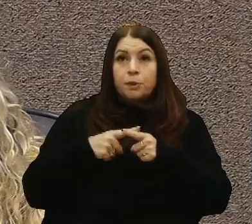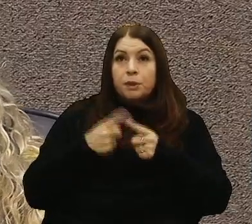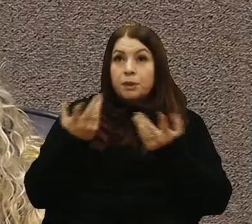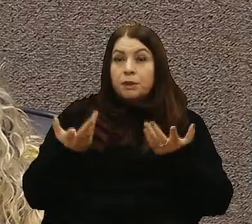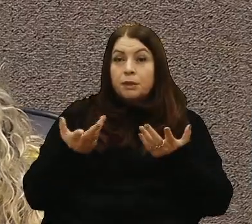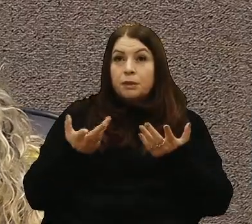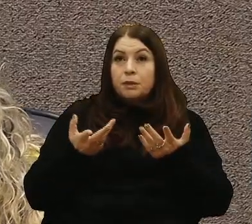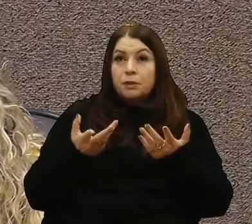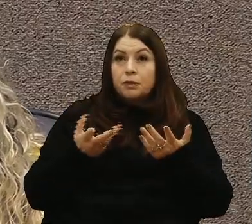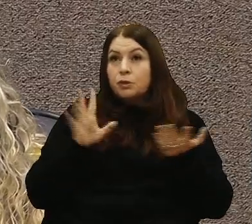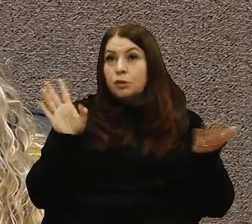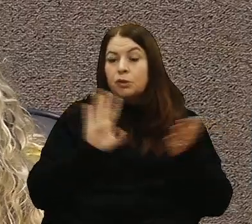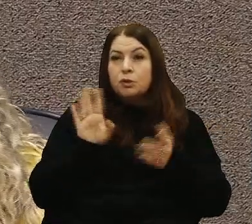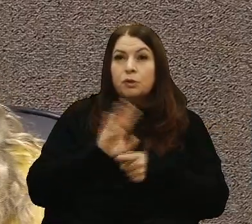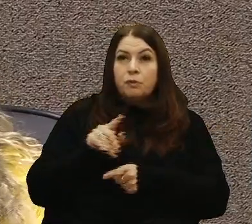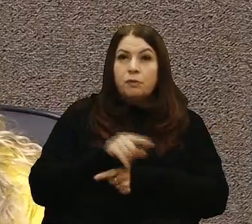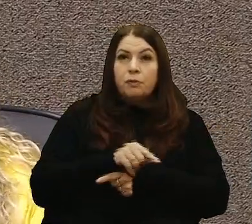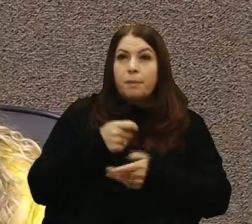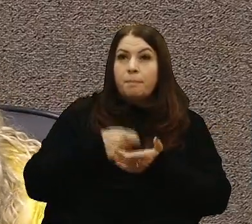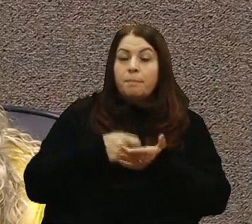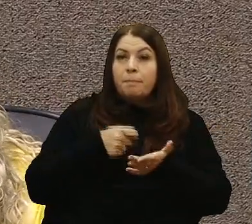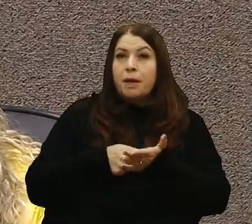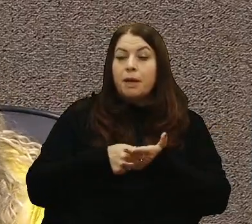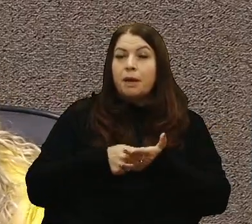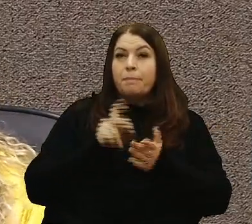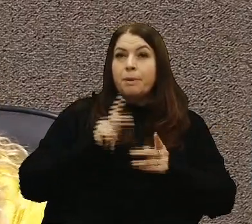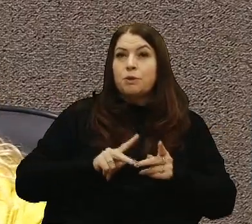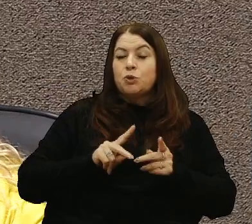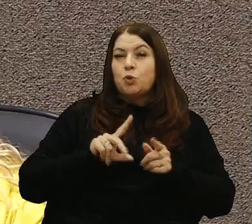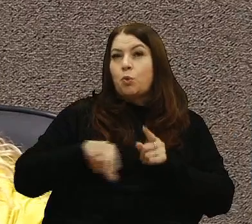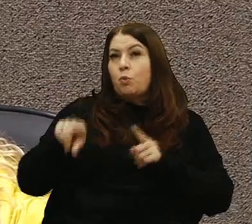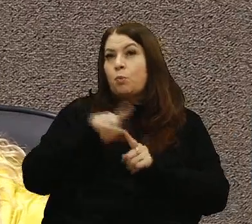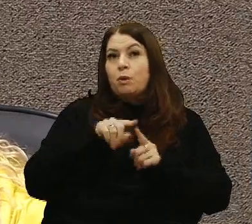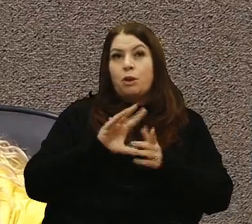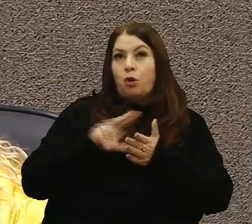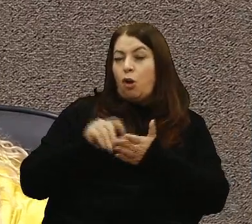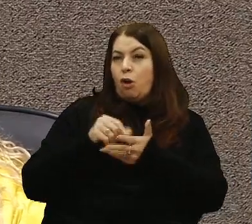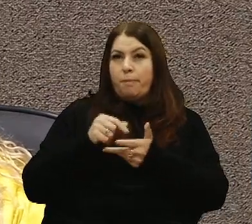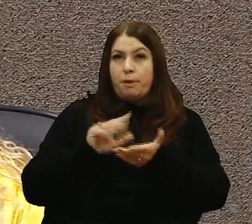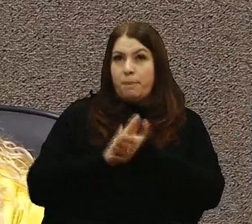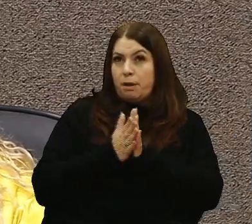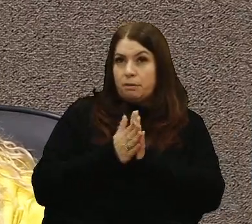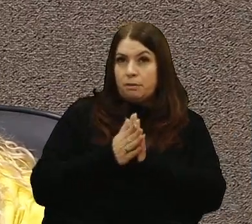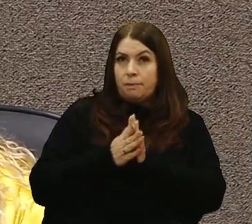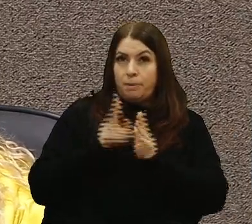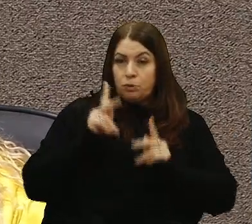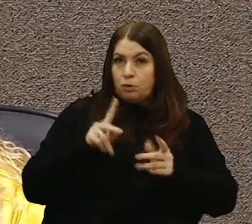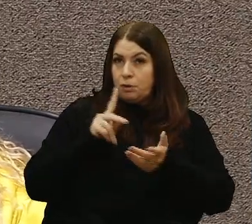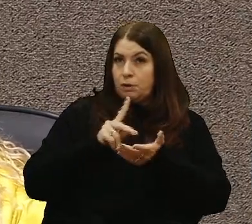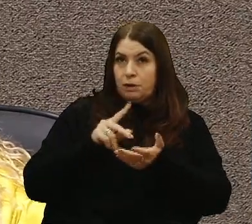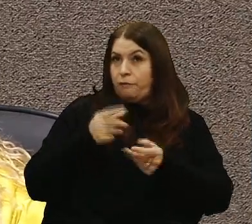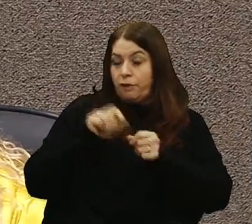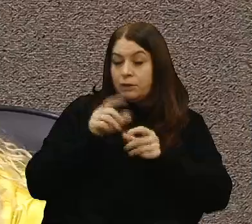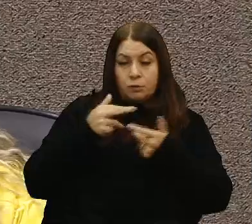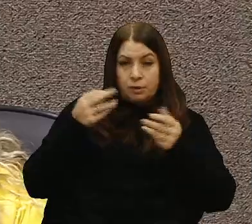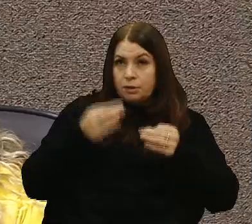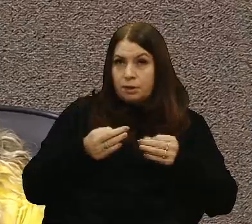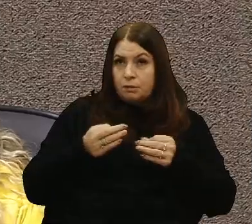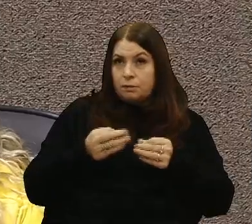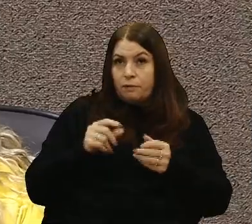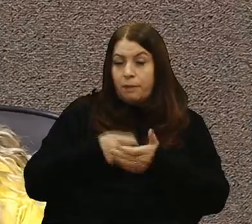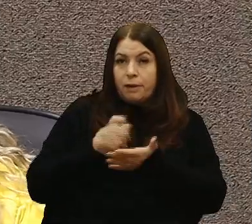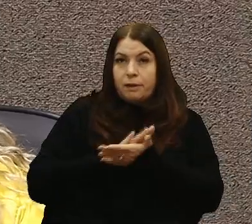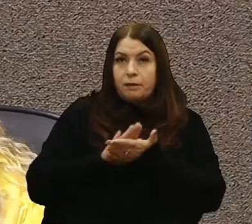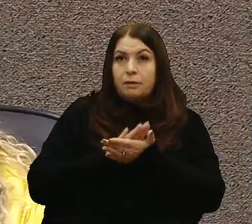vai pagar bandido. Gente honesta não vai pagar nada. Agora, se não funciona, de quem